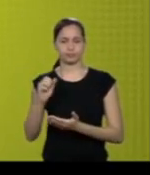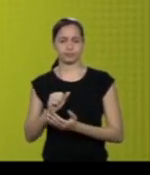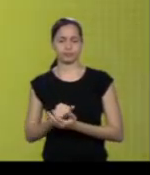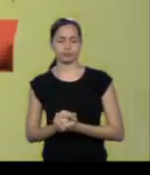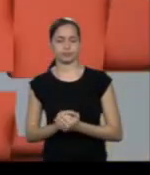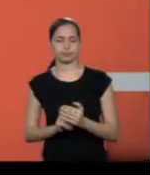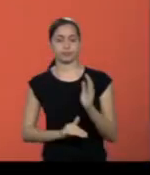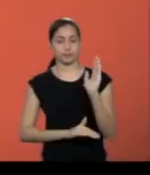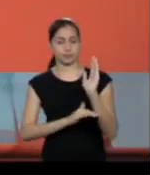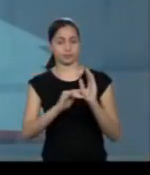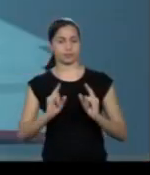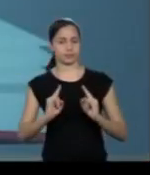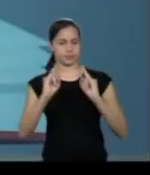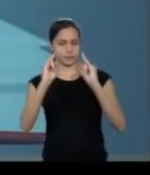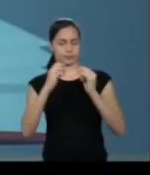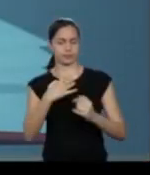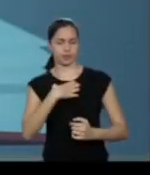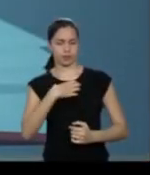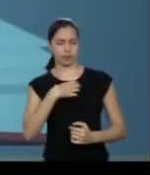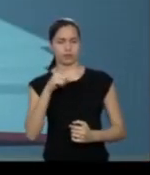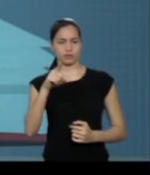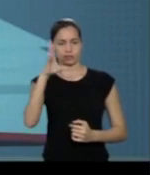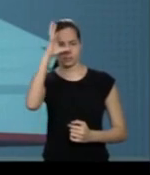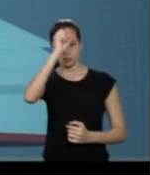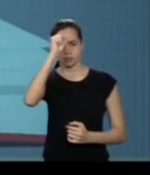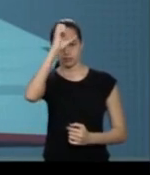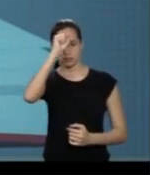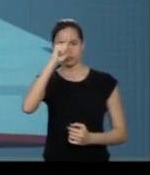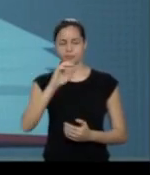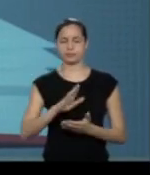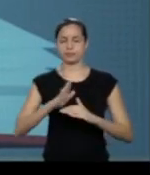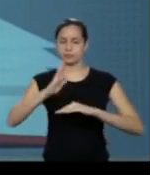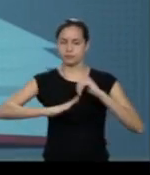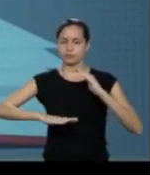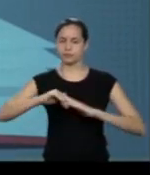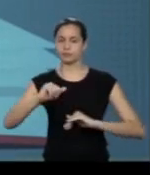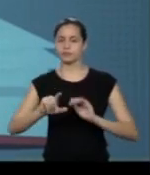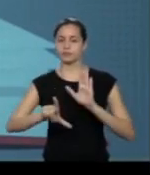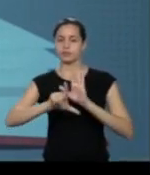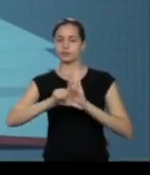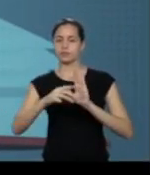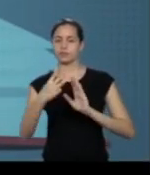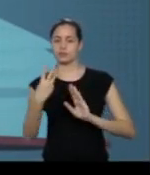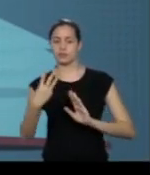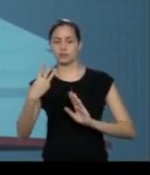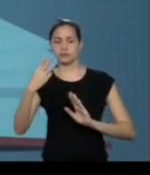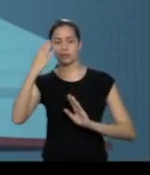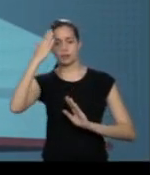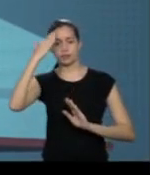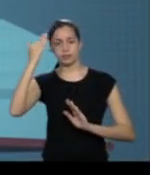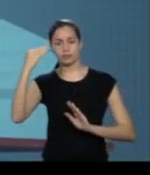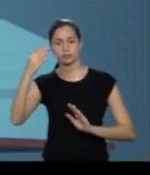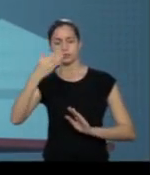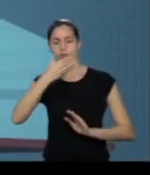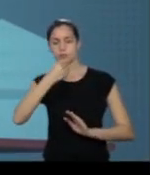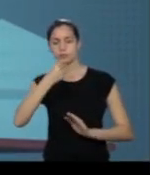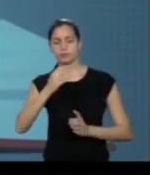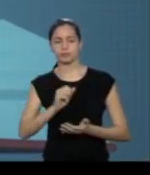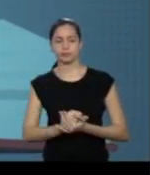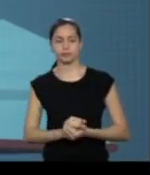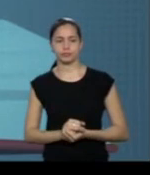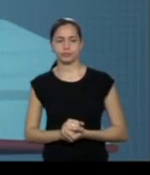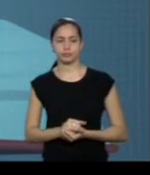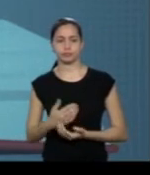elevador em um prédio. Dessa forma, você vai aprender a aplicar os conceitos das 3 leis de Newton do movimento, o princípio da inércia, o